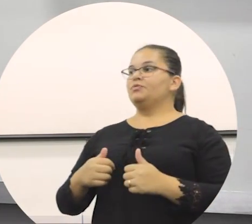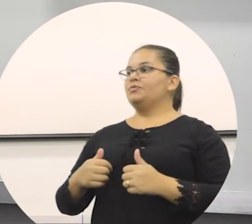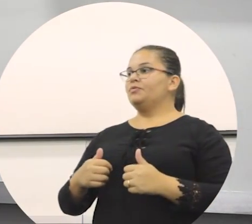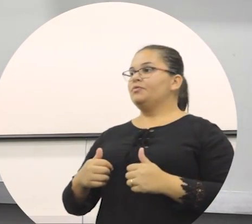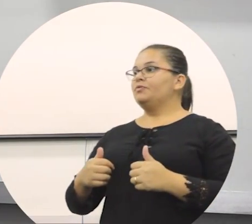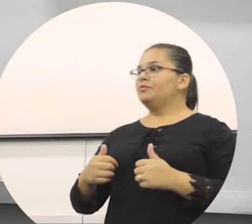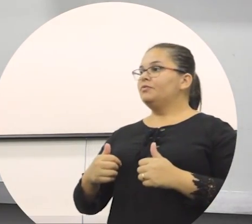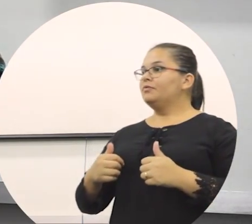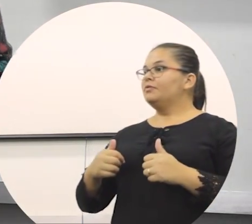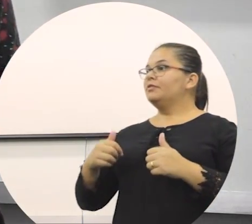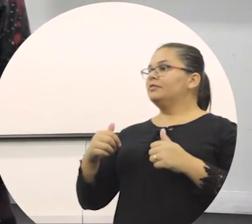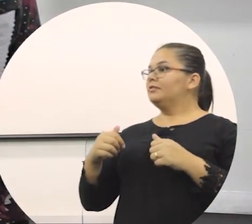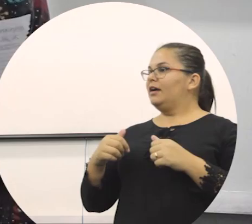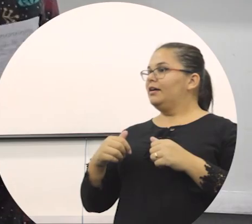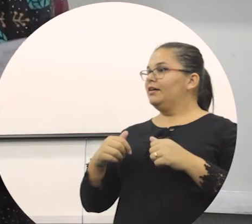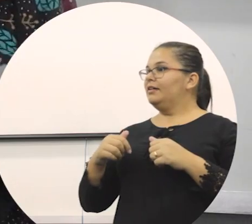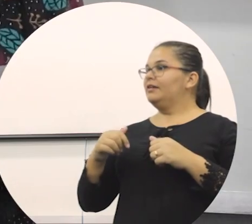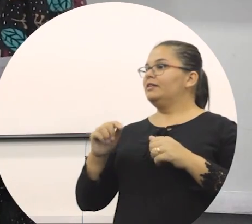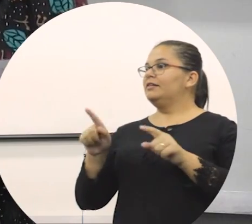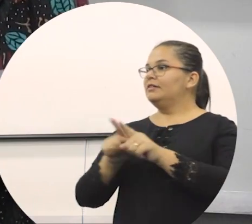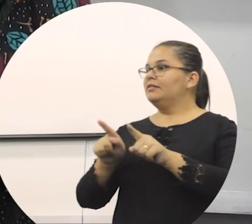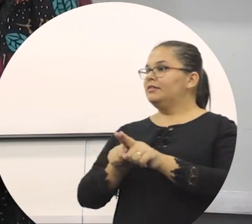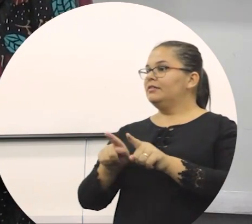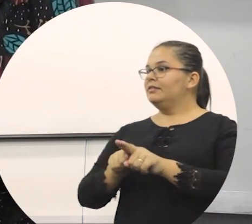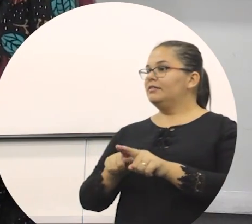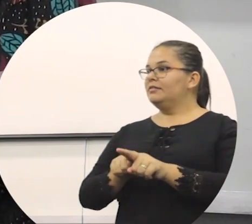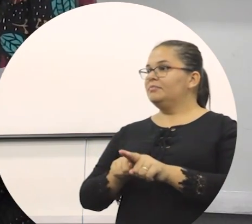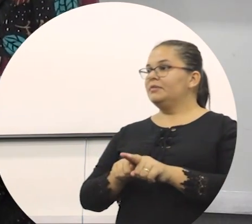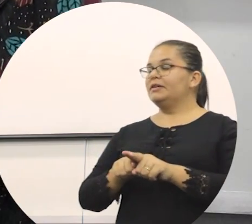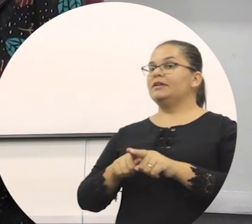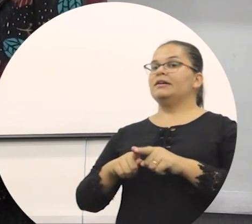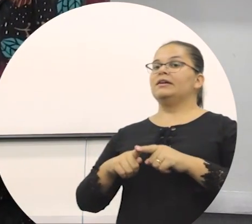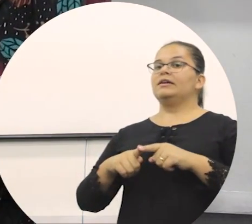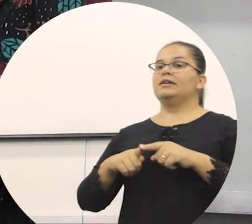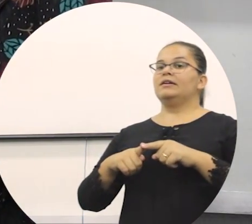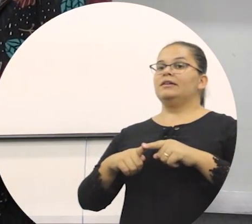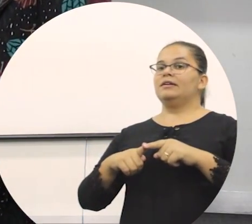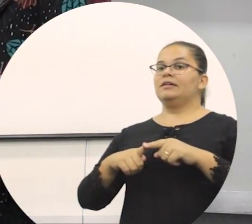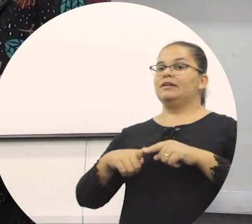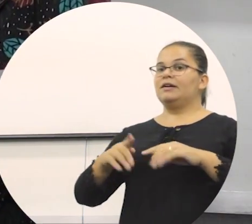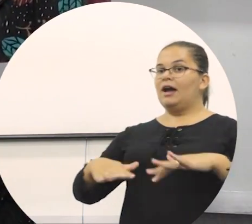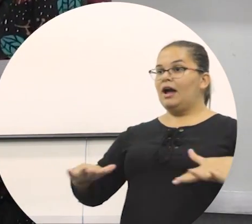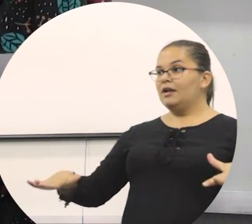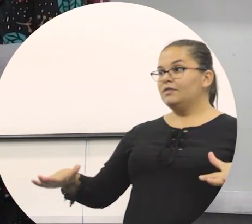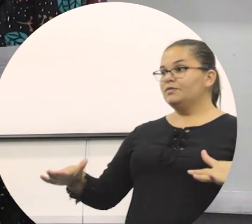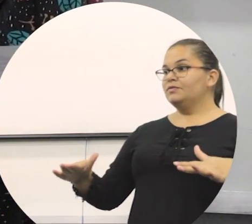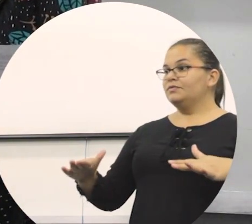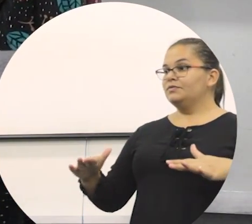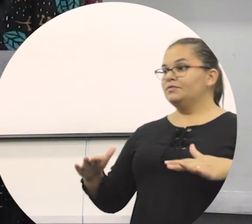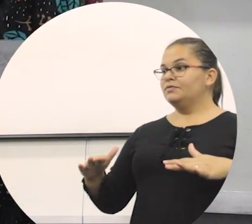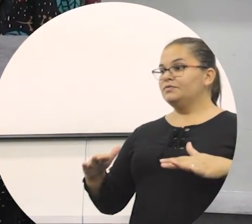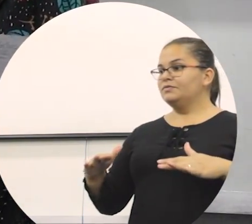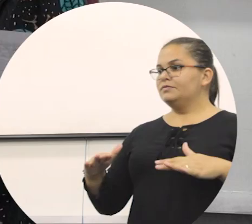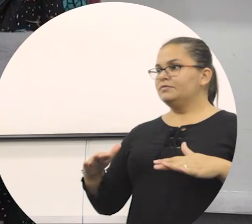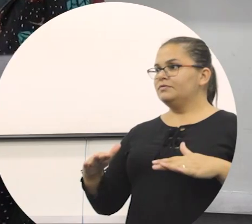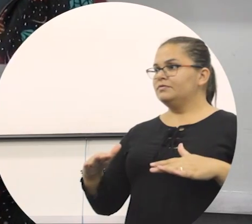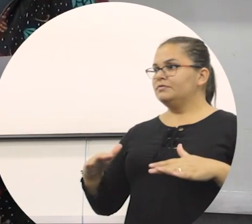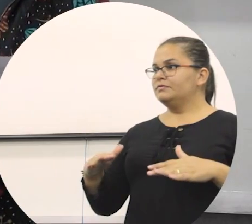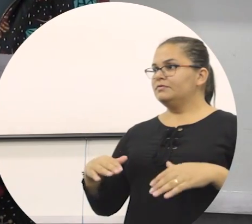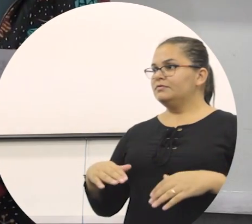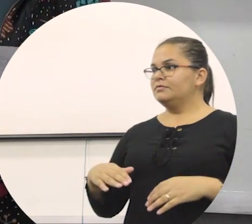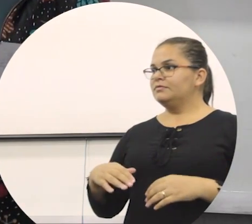né? E a gente fez uma avaliação do nível de proficiência de todos os alunos da EMEBS, né? E a gente pôde